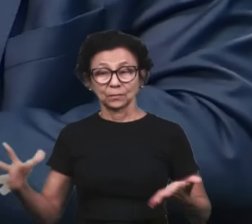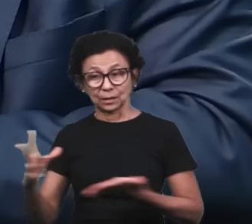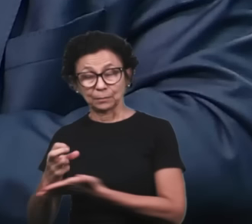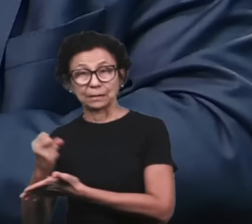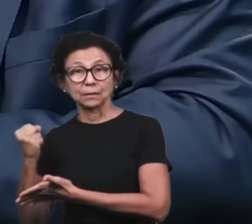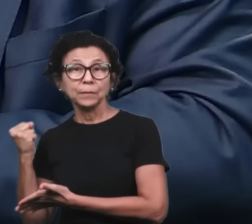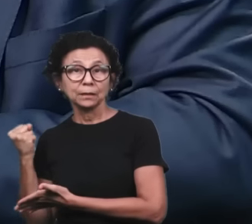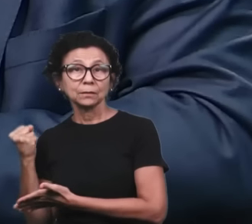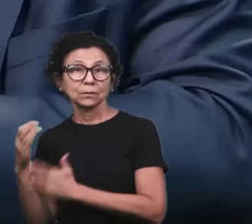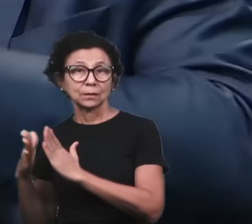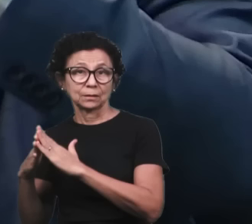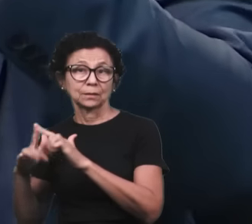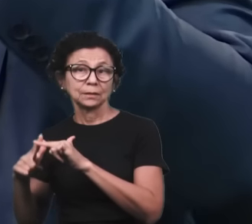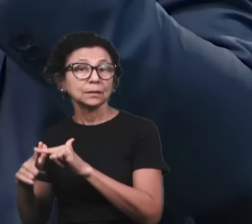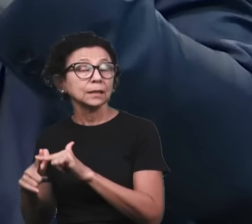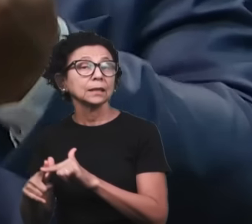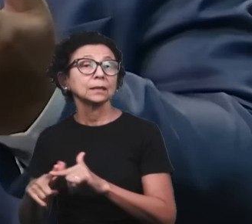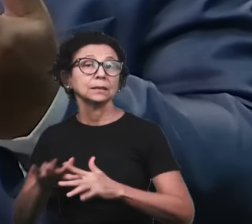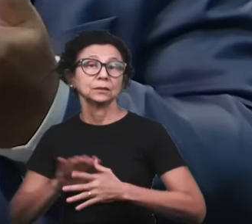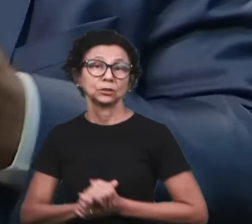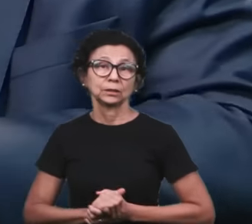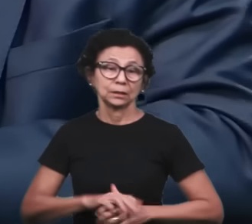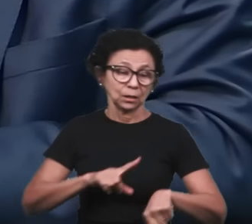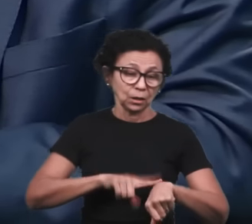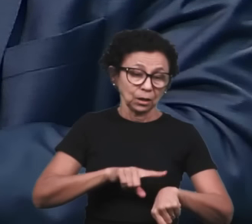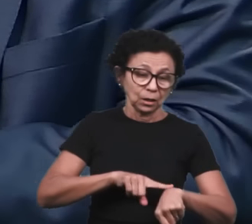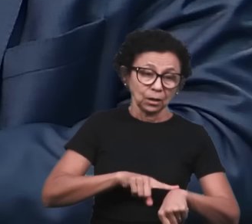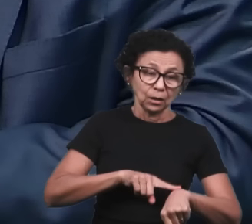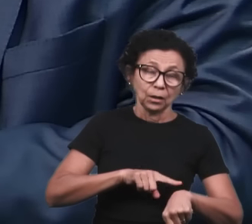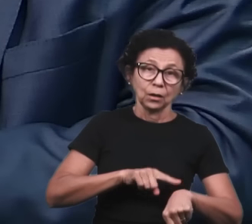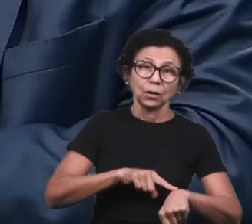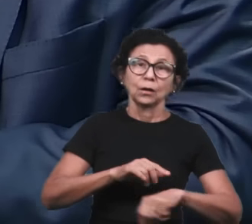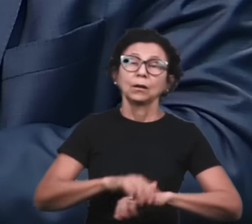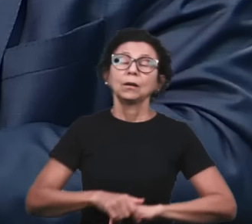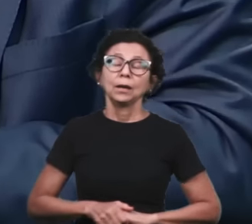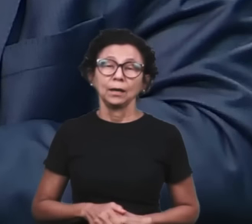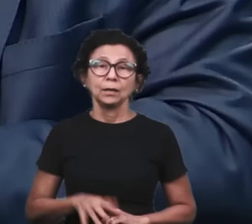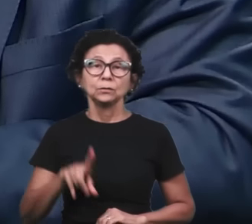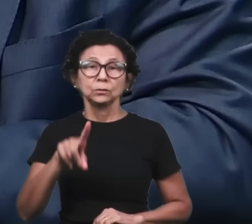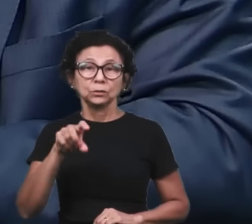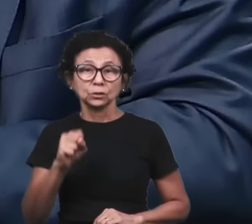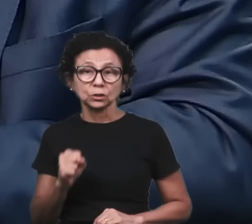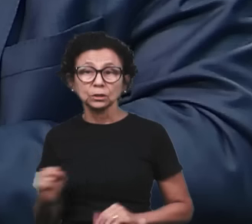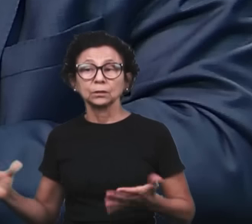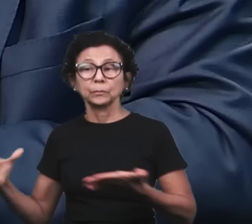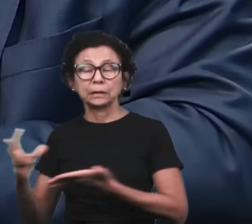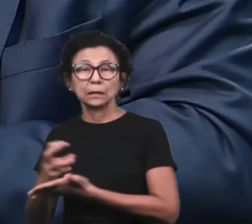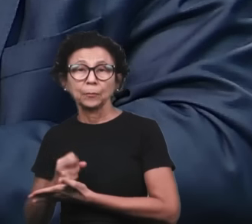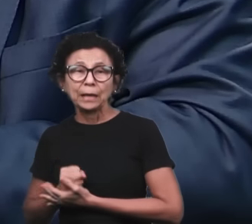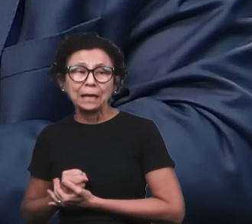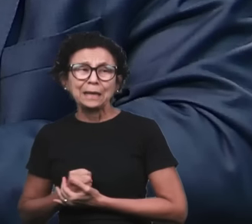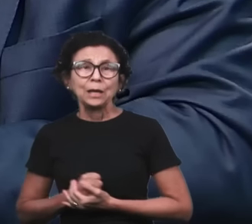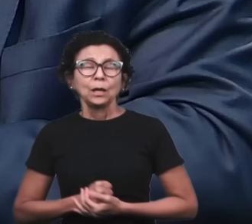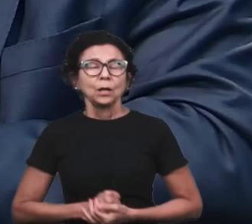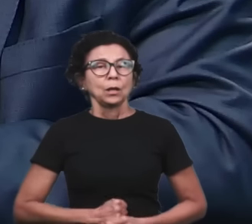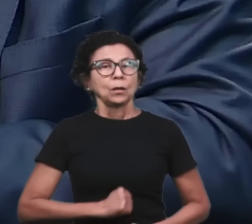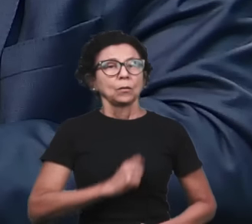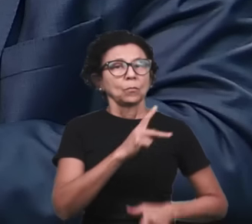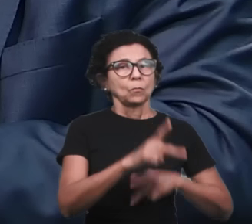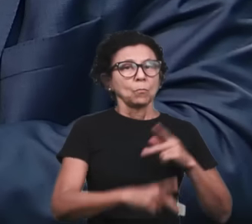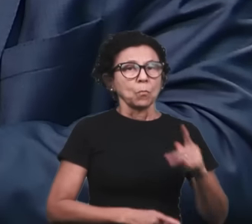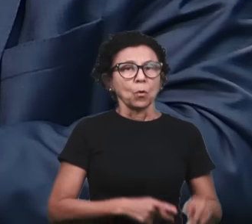da igreja, né? E se apressa muito a voz o dia do Senhor. Amargamente clamará ali